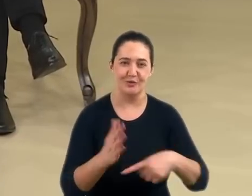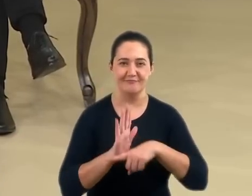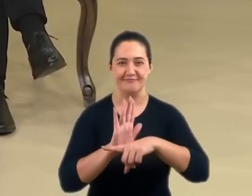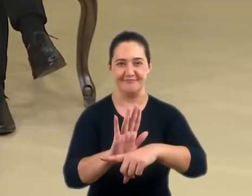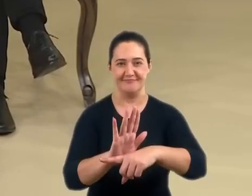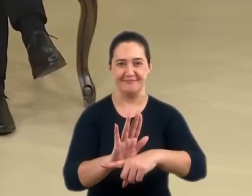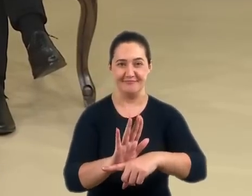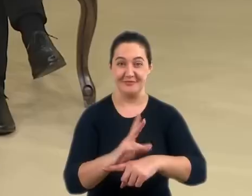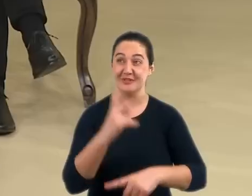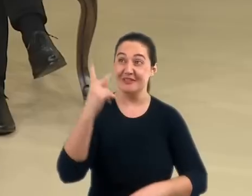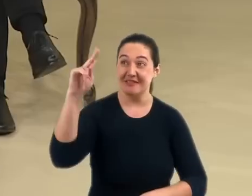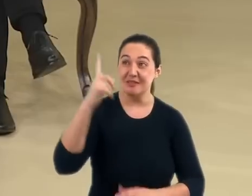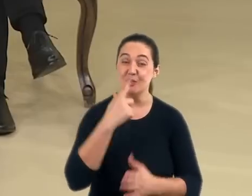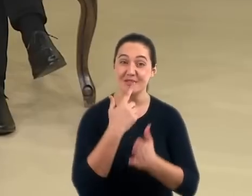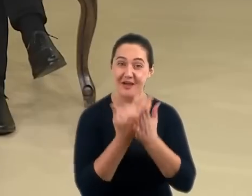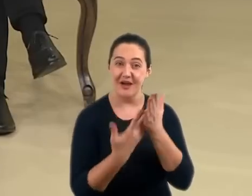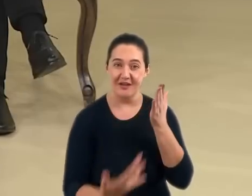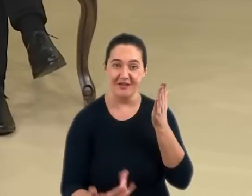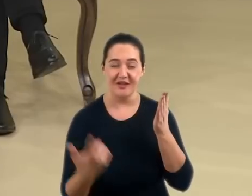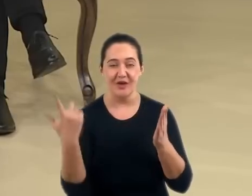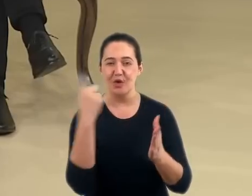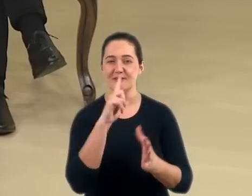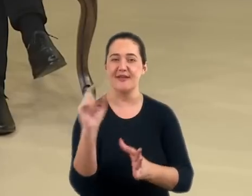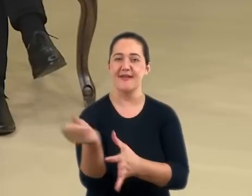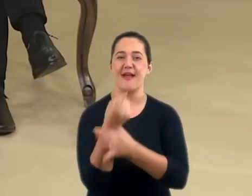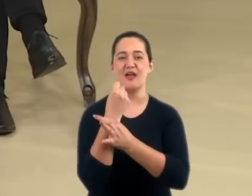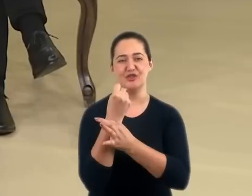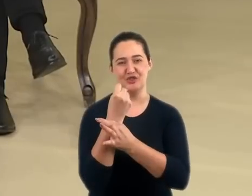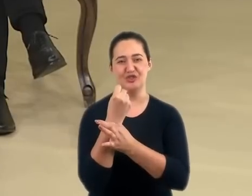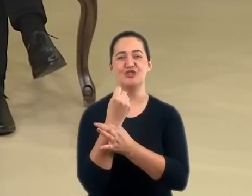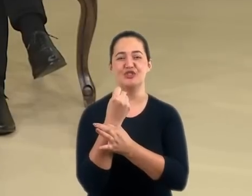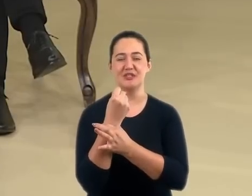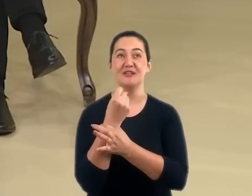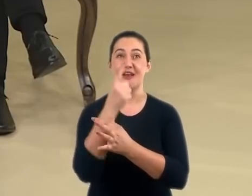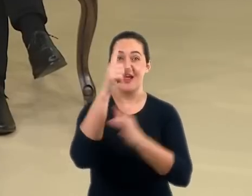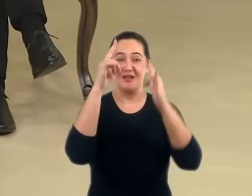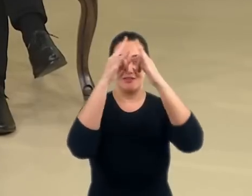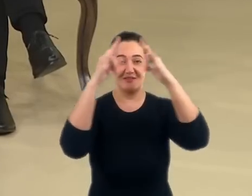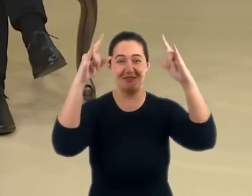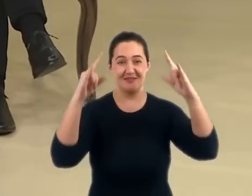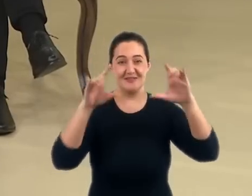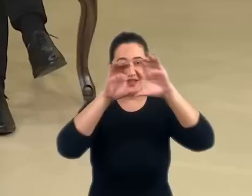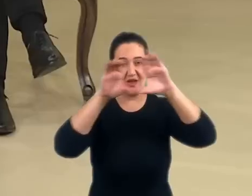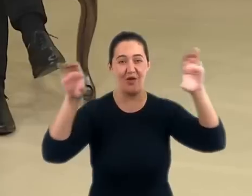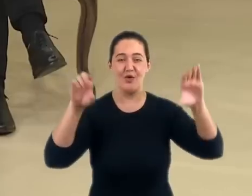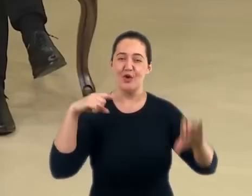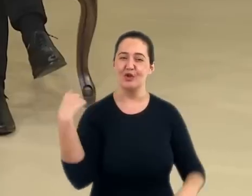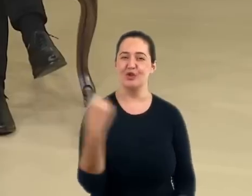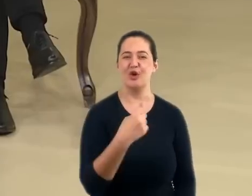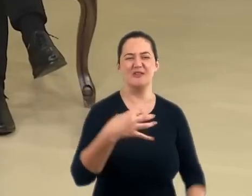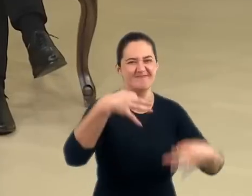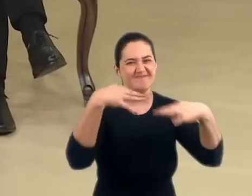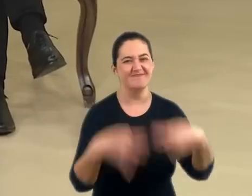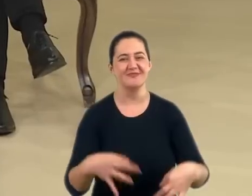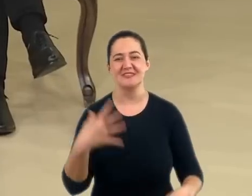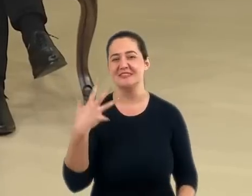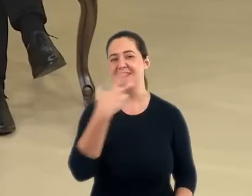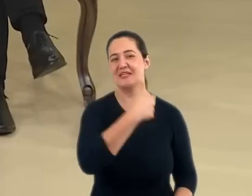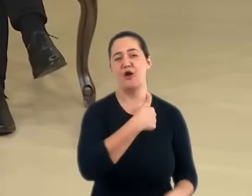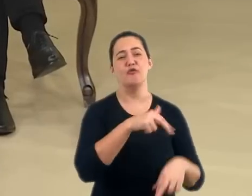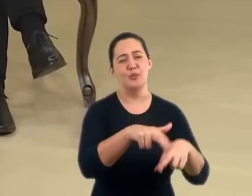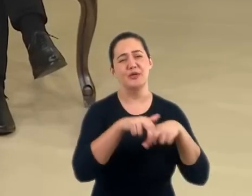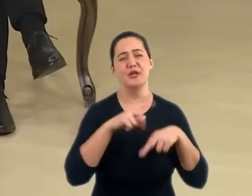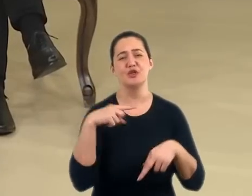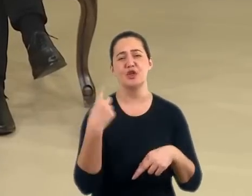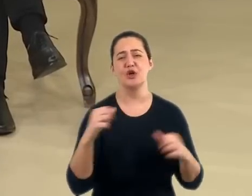seu sangue é a garantia no santuário celestial de que nós seremos finalmente salvos porque nós